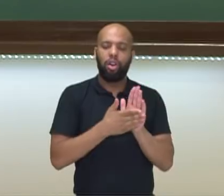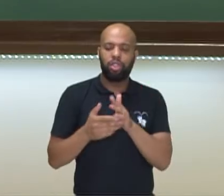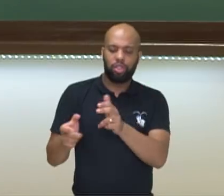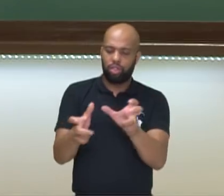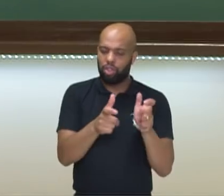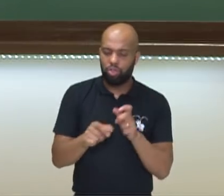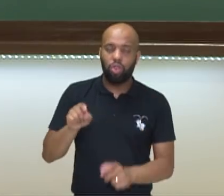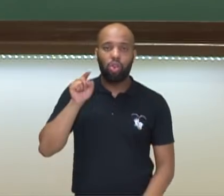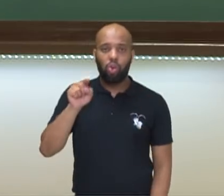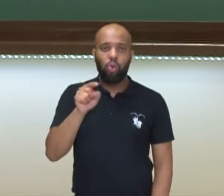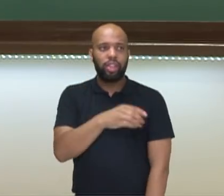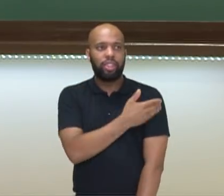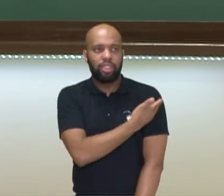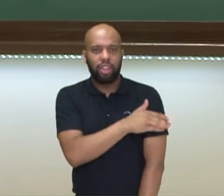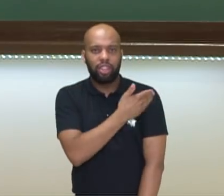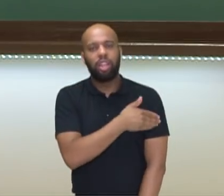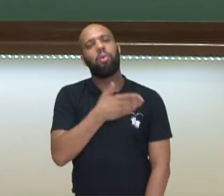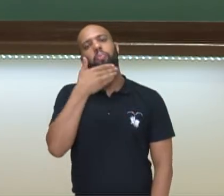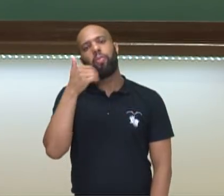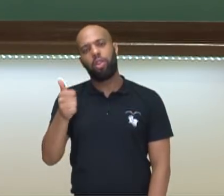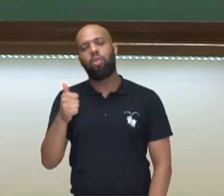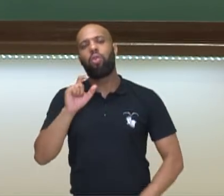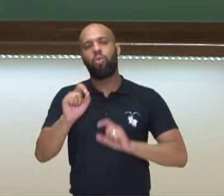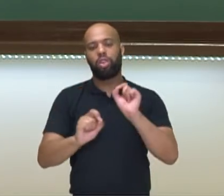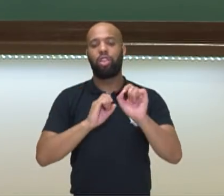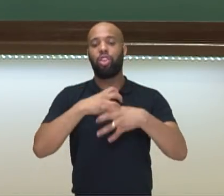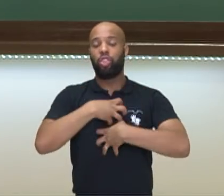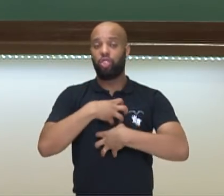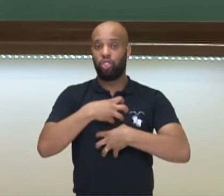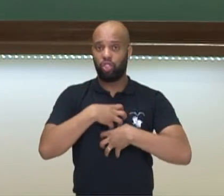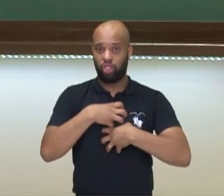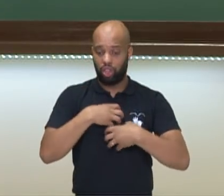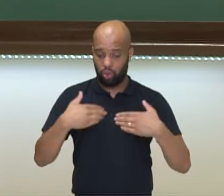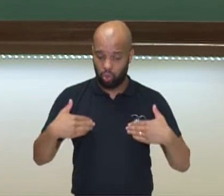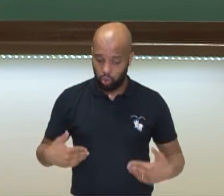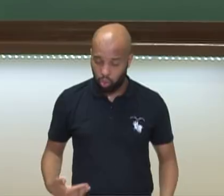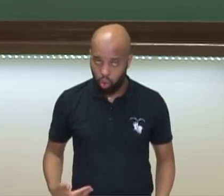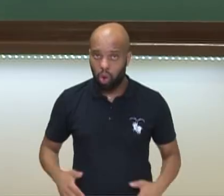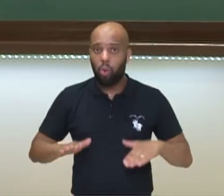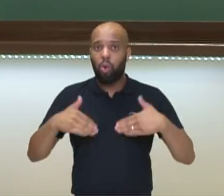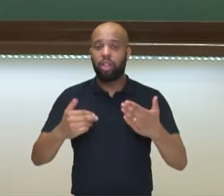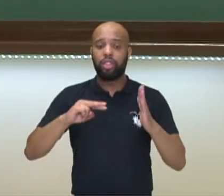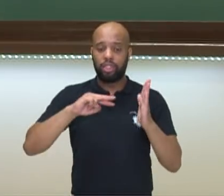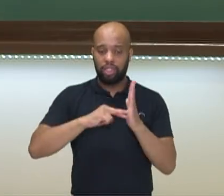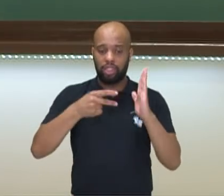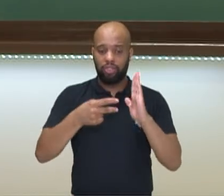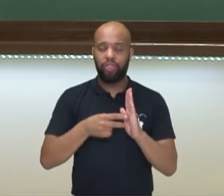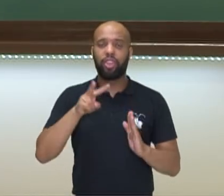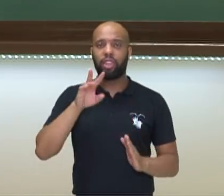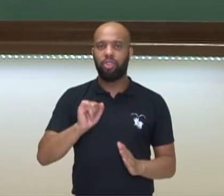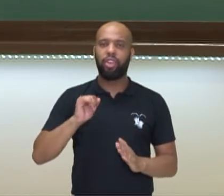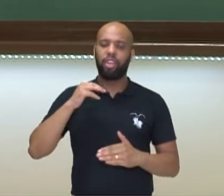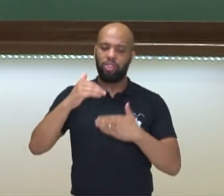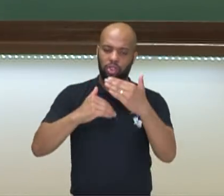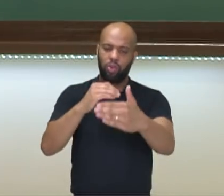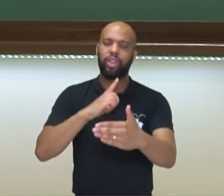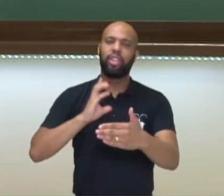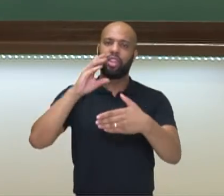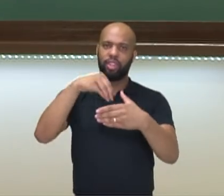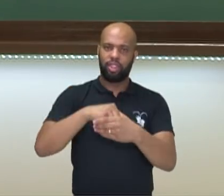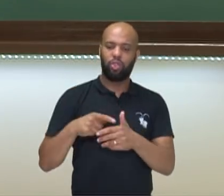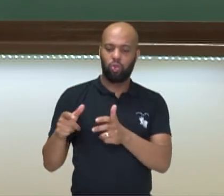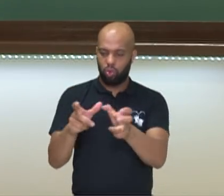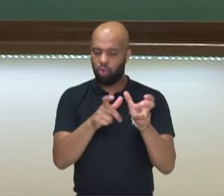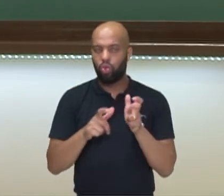esse treinamento fosse melhorando as condições físicas do seu corpo, ele iria evoluir dentro do jogo